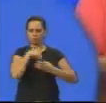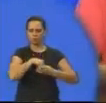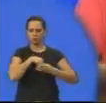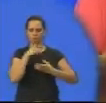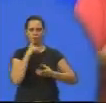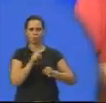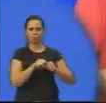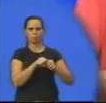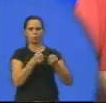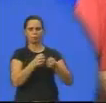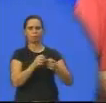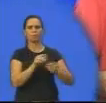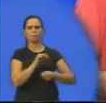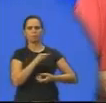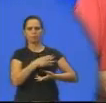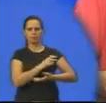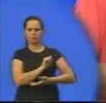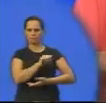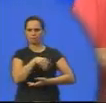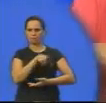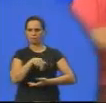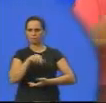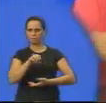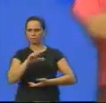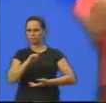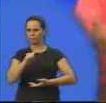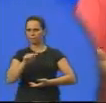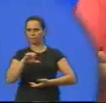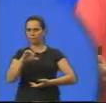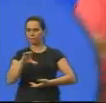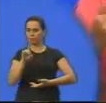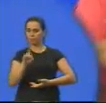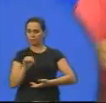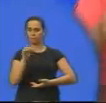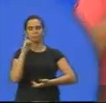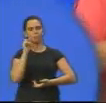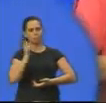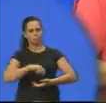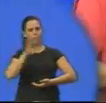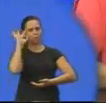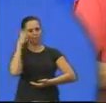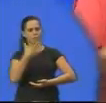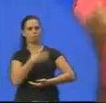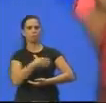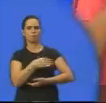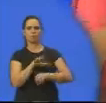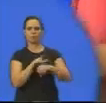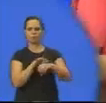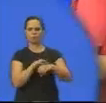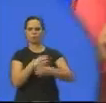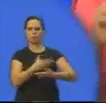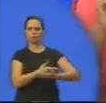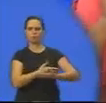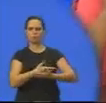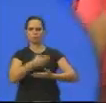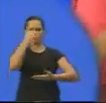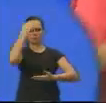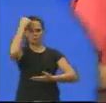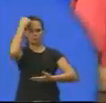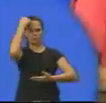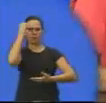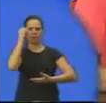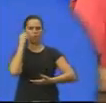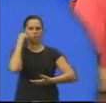para quebrar este aminoácido e isso pode levar a uma anomalia neurológica,